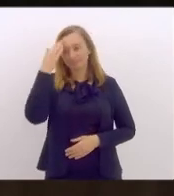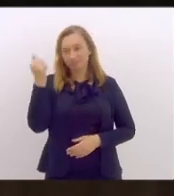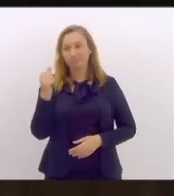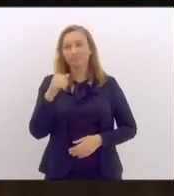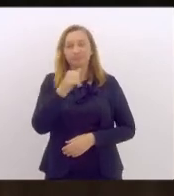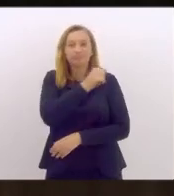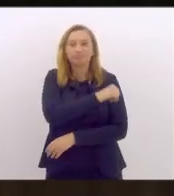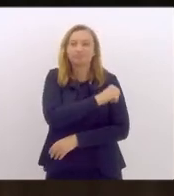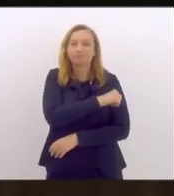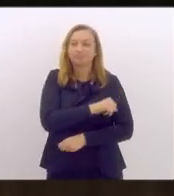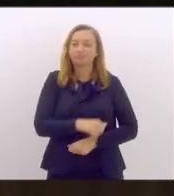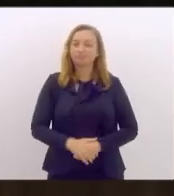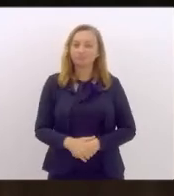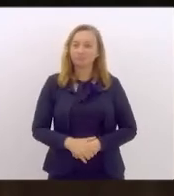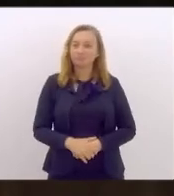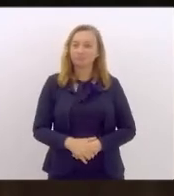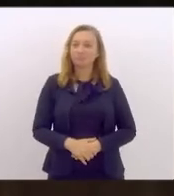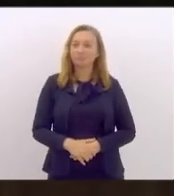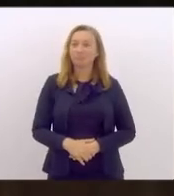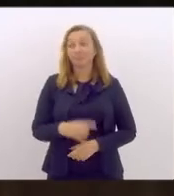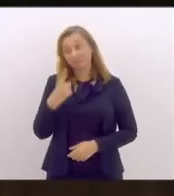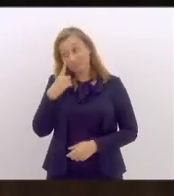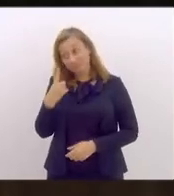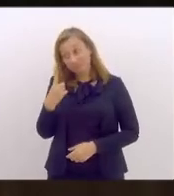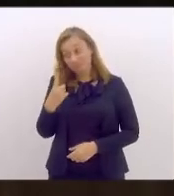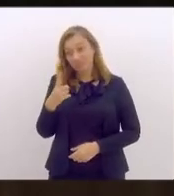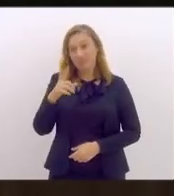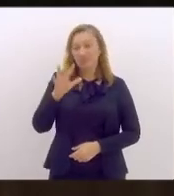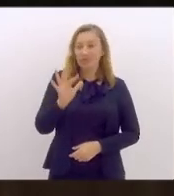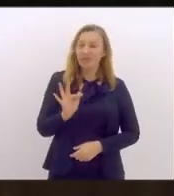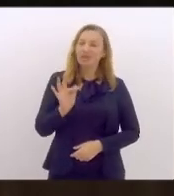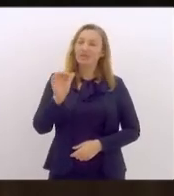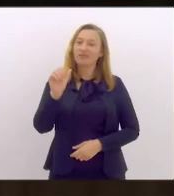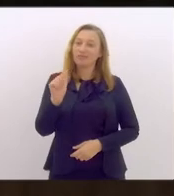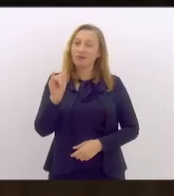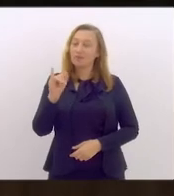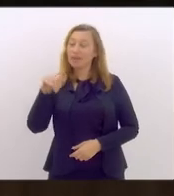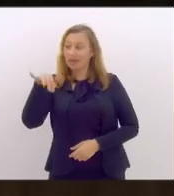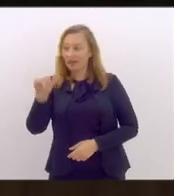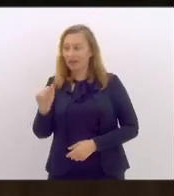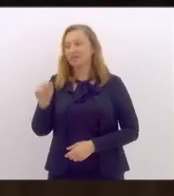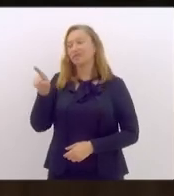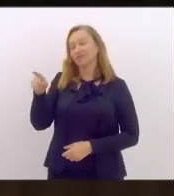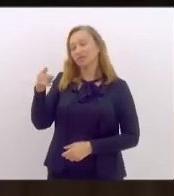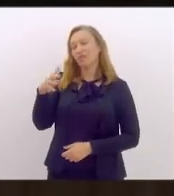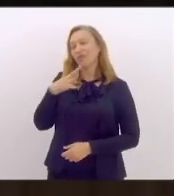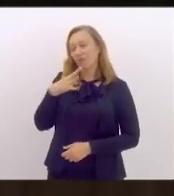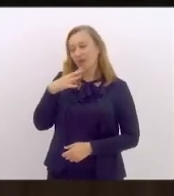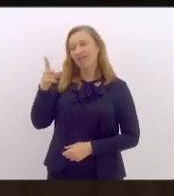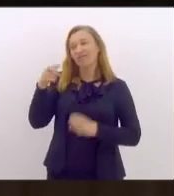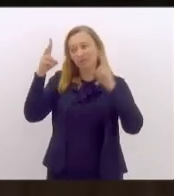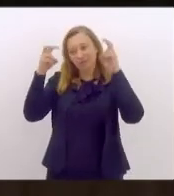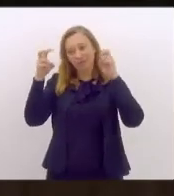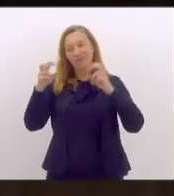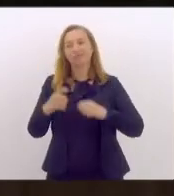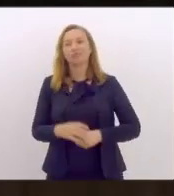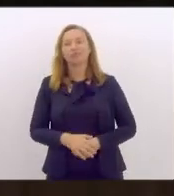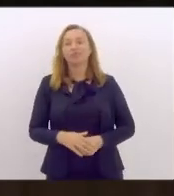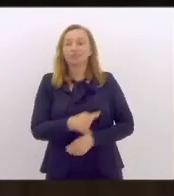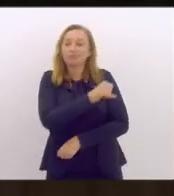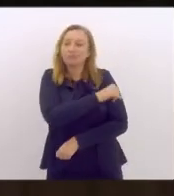Janeiro e a tô vendo aqui a nossa Fabiana e Gil presente à mesa conhece o tema da saúde pública o Rio de Janeiro